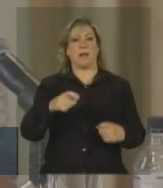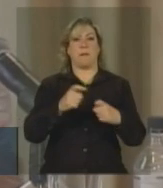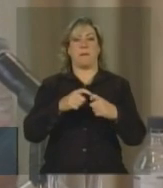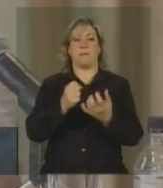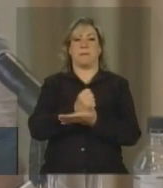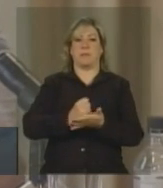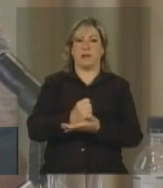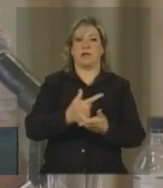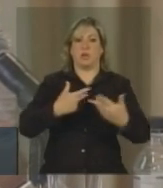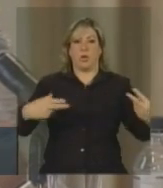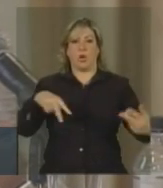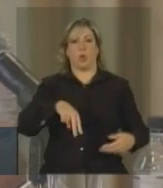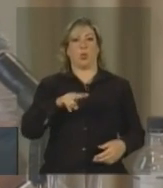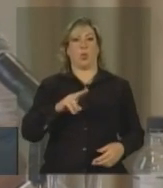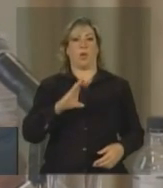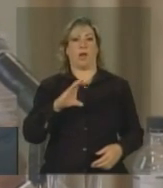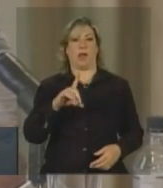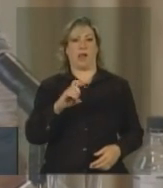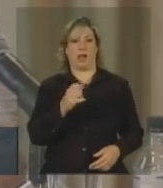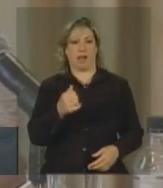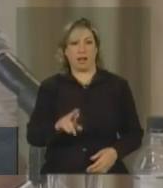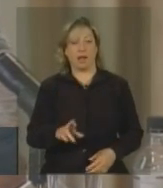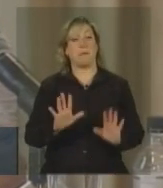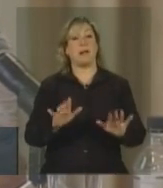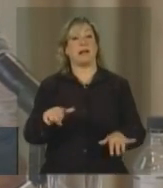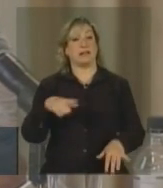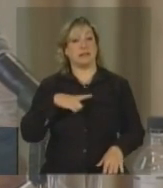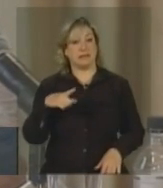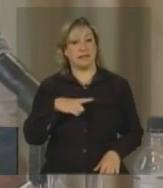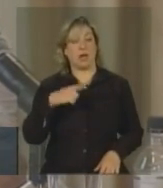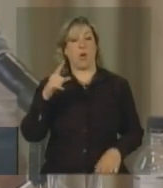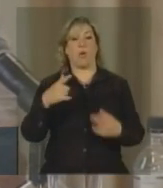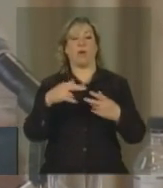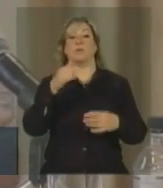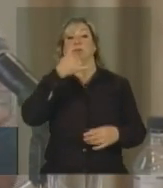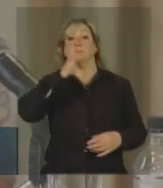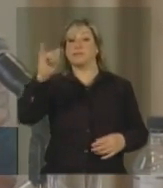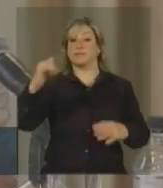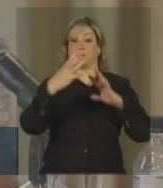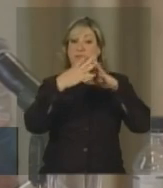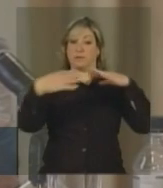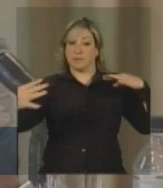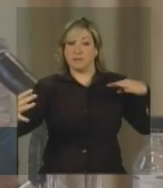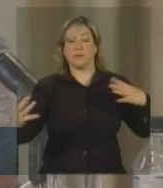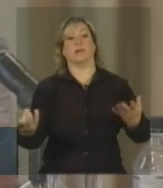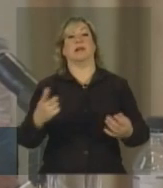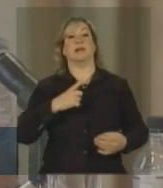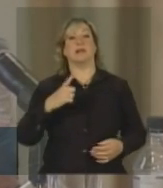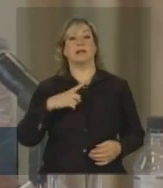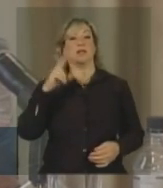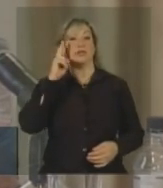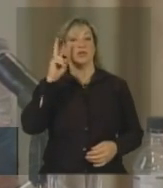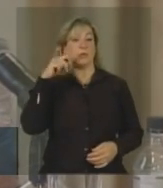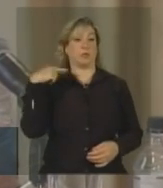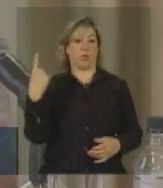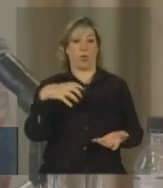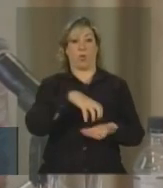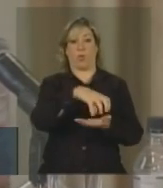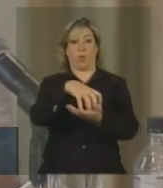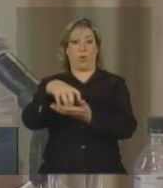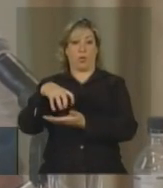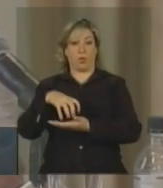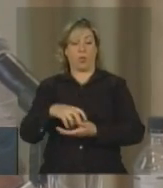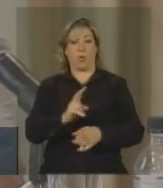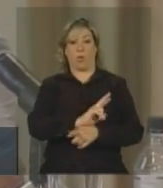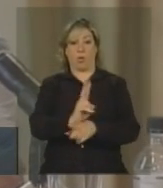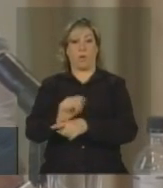outro tratamento. Na questão nuclear da energia elétrica, está restrito aos órgãos de controle que